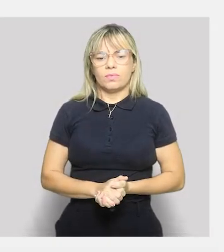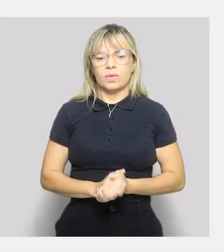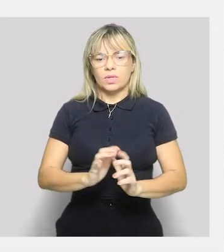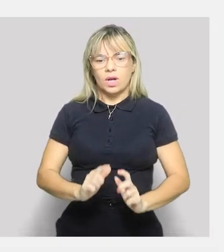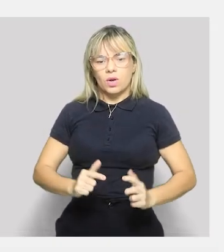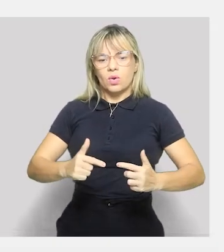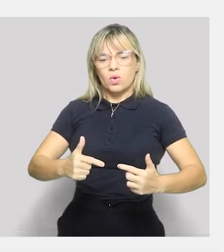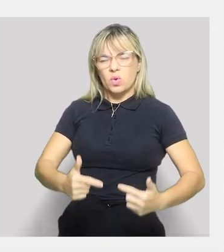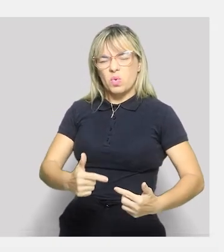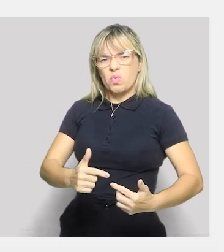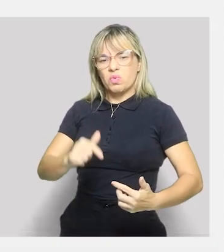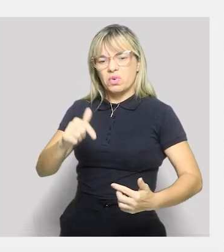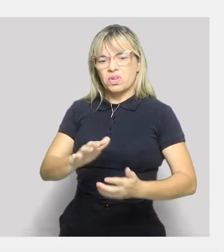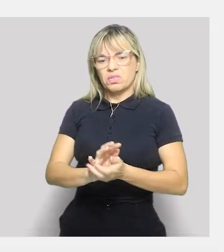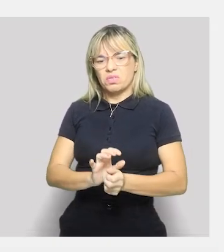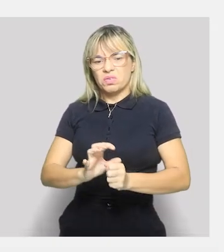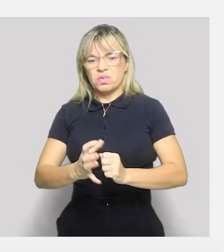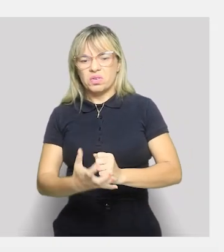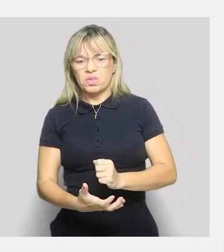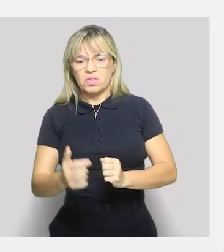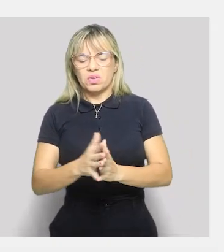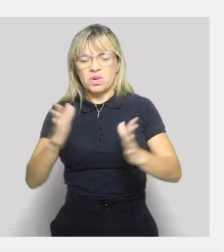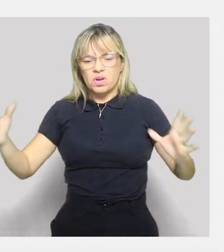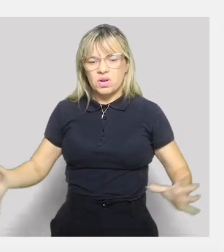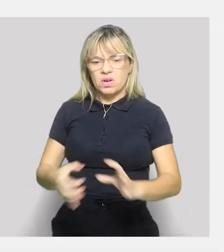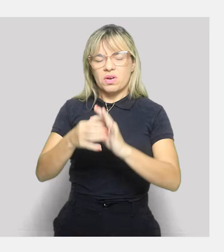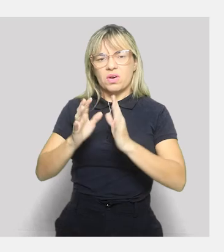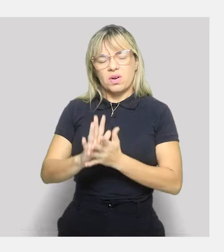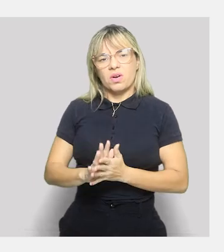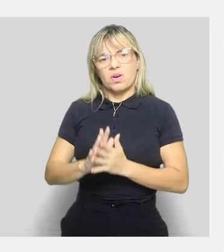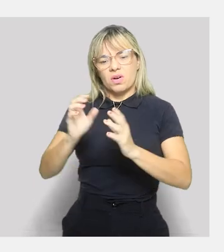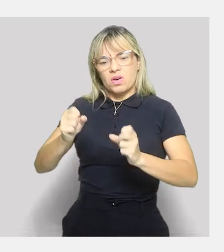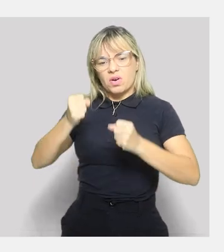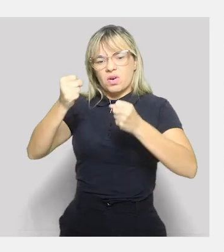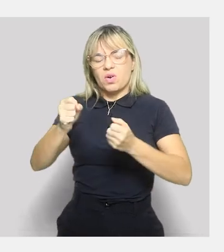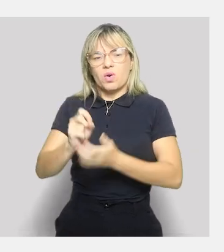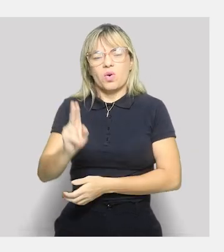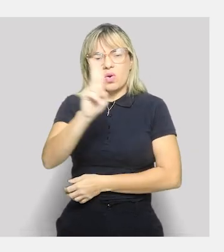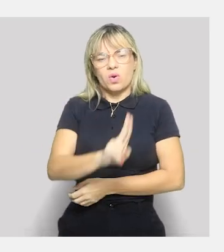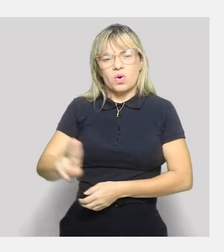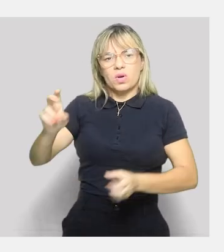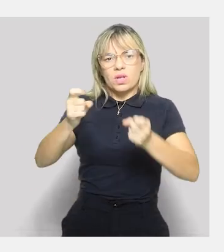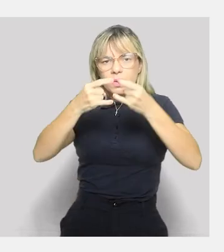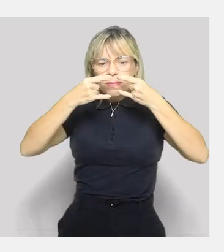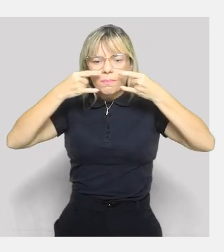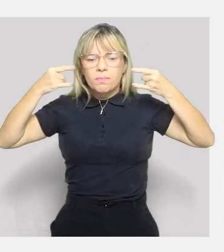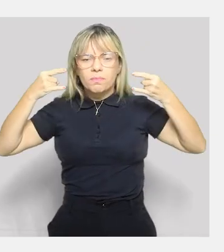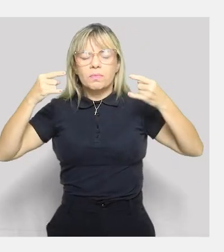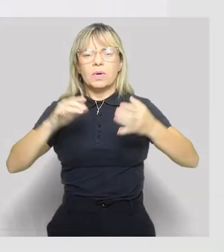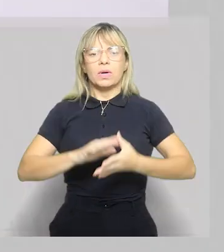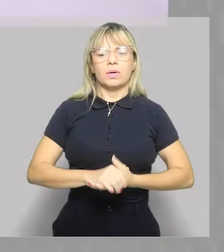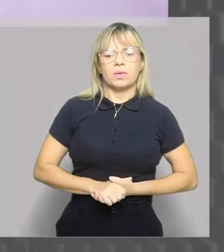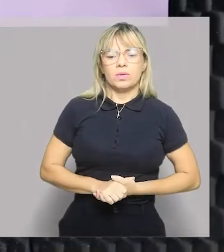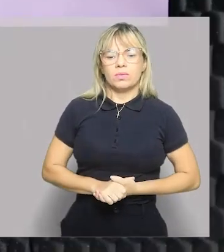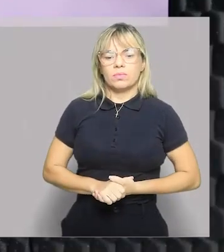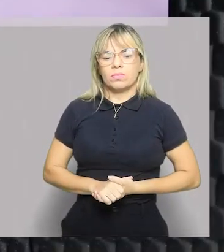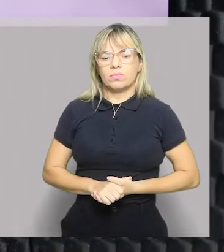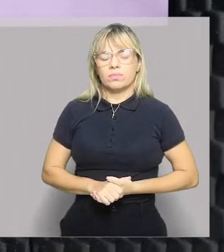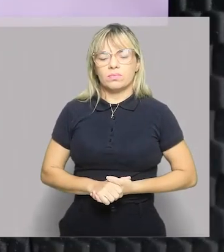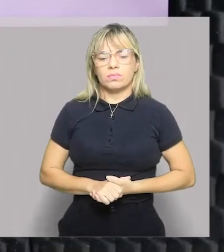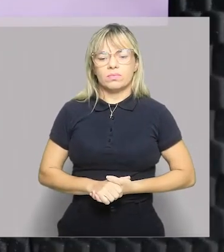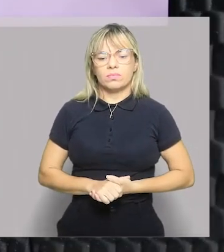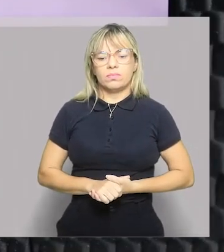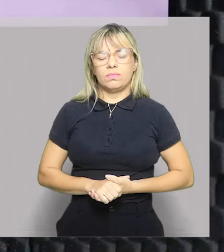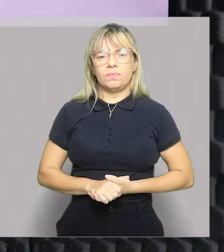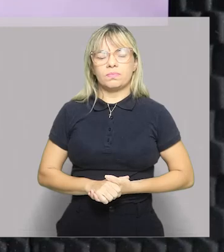a Covid, seja mais um elo forte da corrente. Use máscara, tá? Pronto.